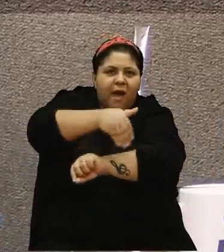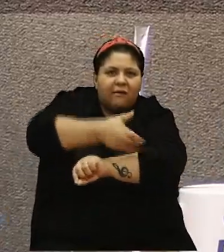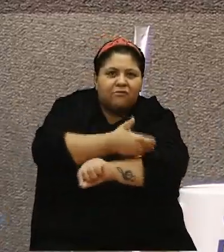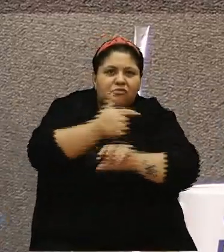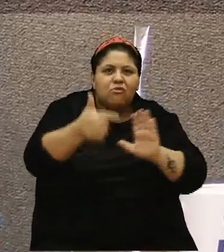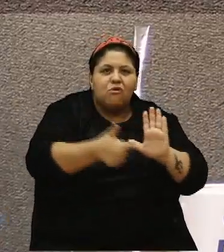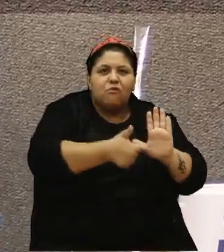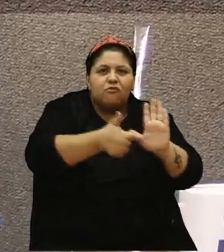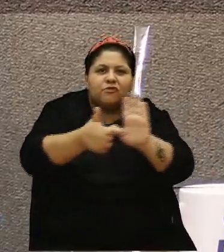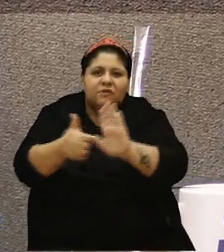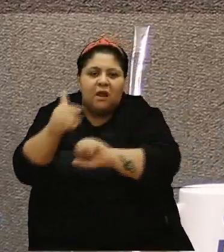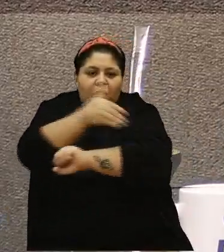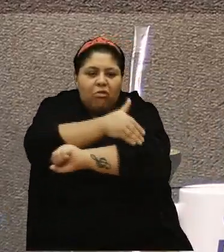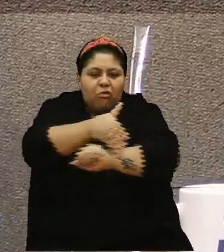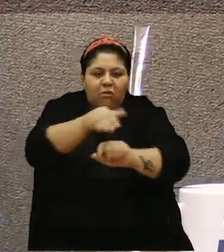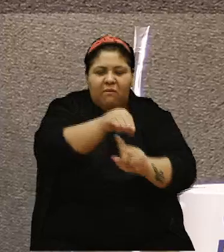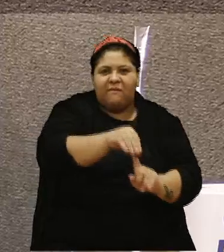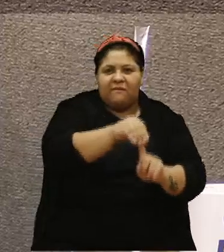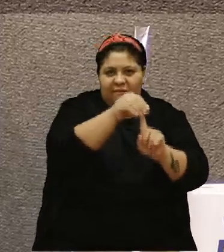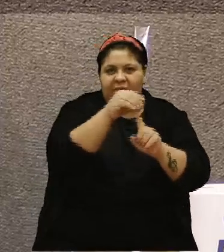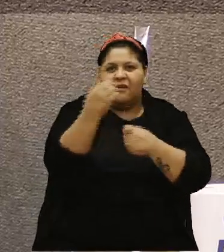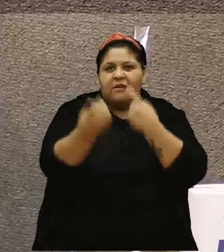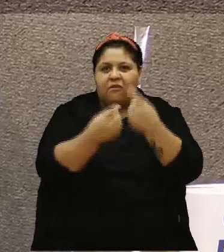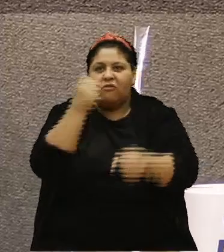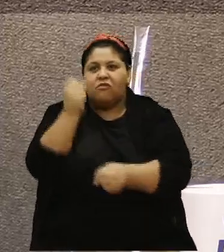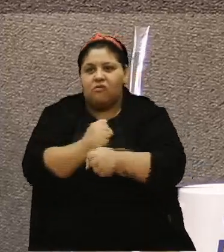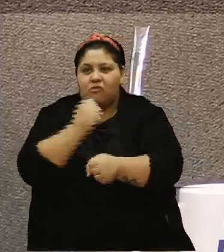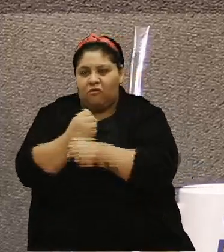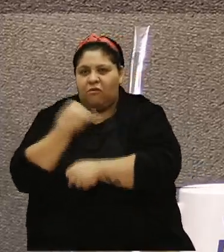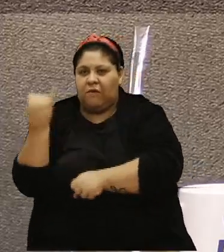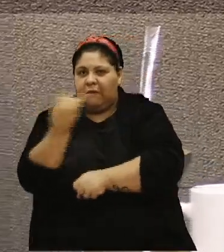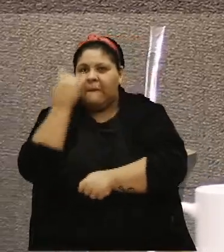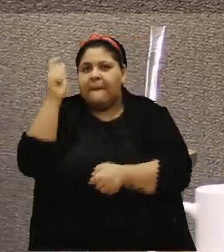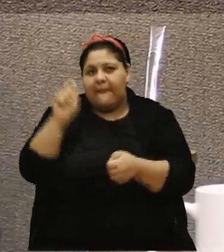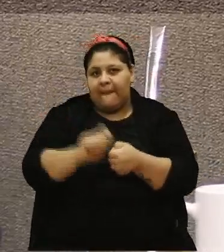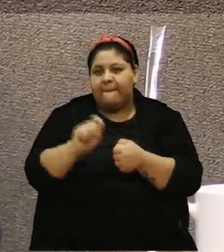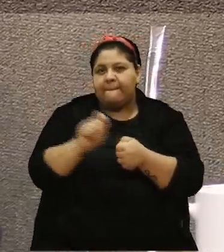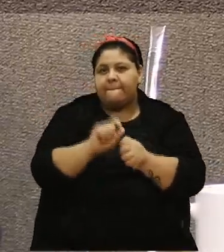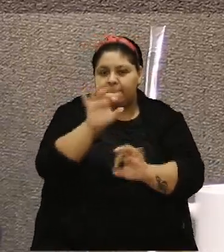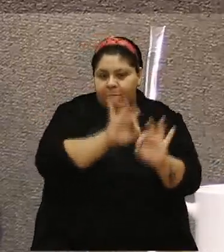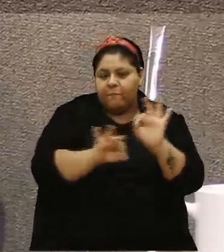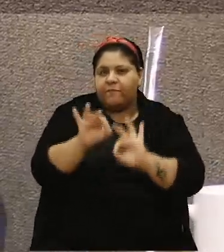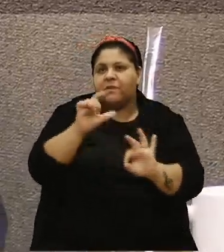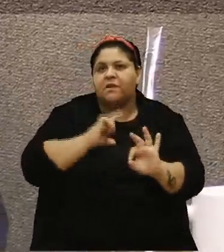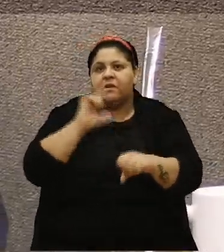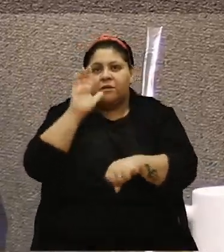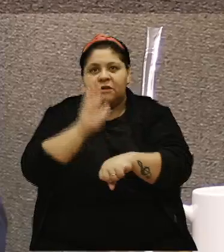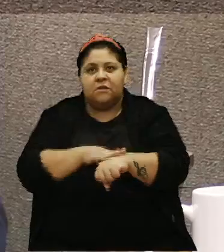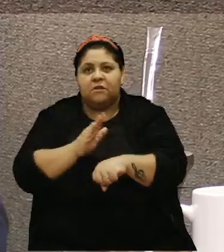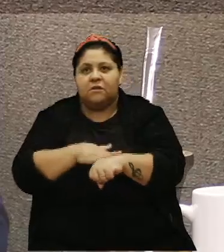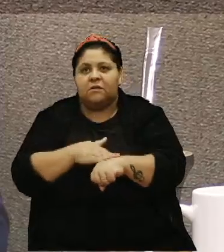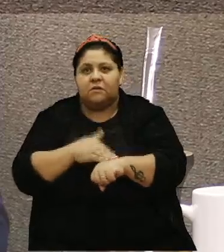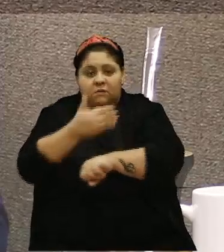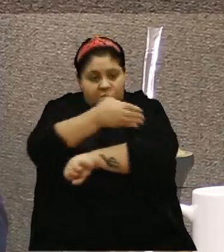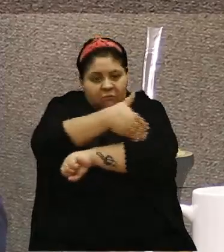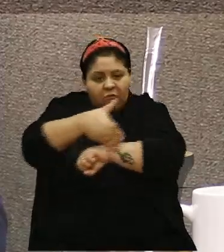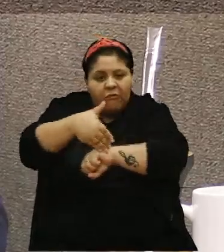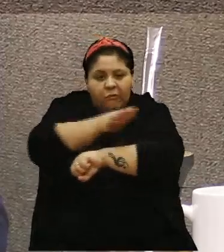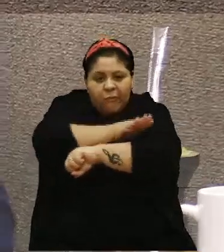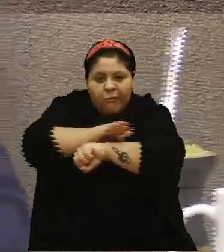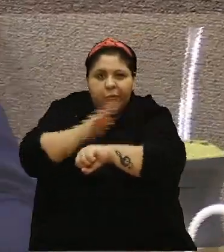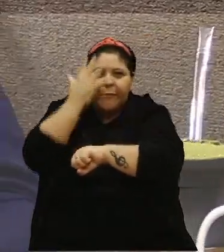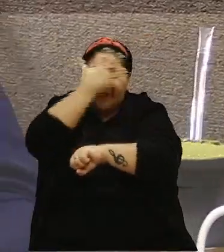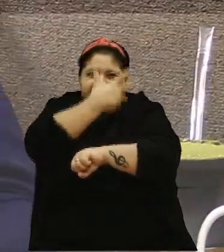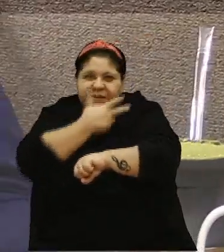quais são os trechos principais. Algumas obras importantes foram feitas de recapeamento. Tem momentos em que a pista está bonita,